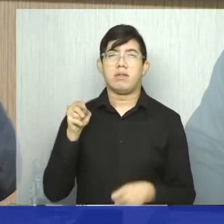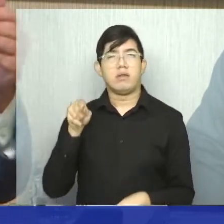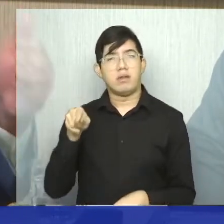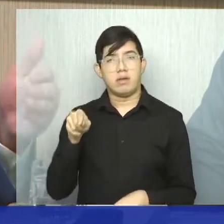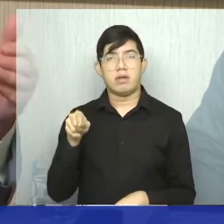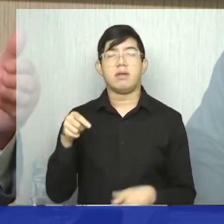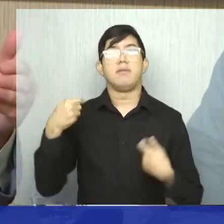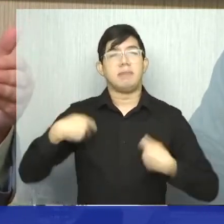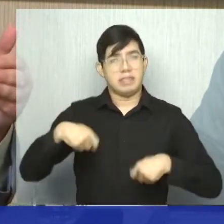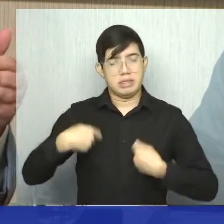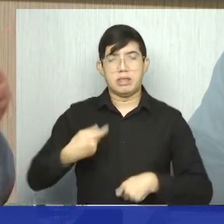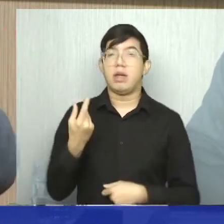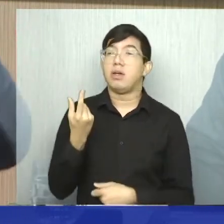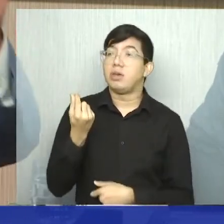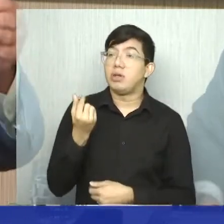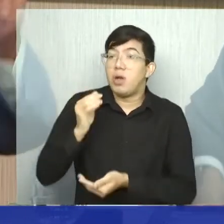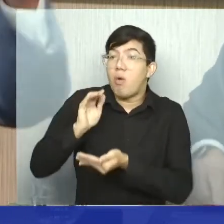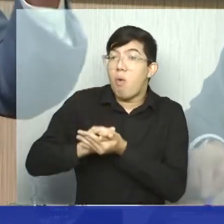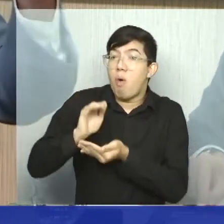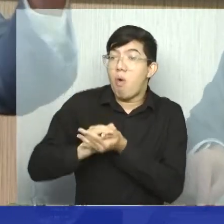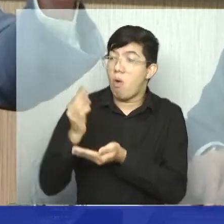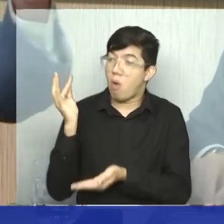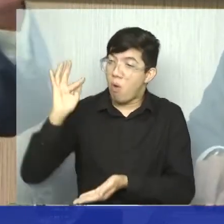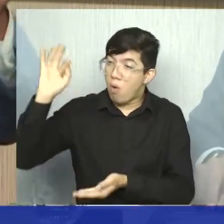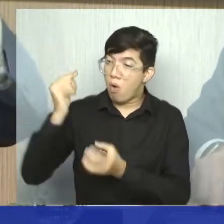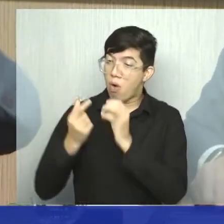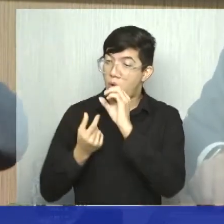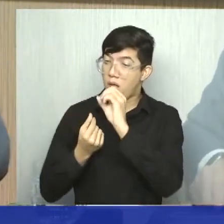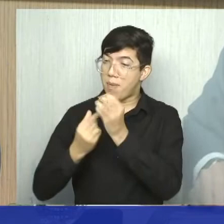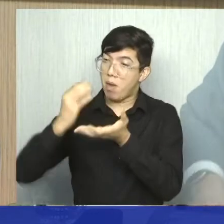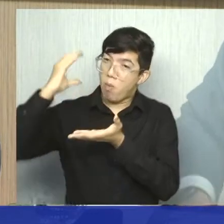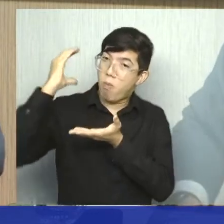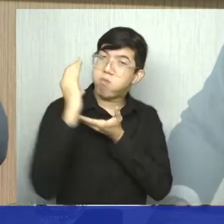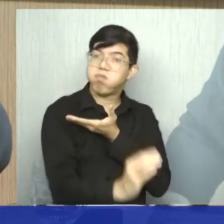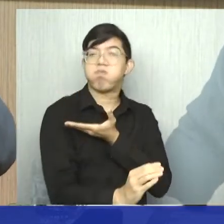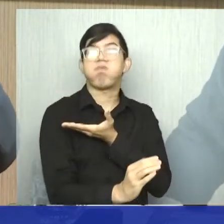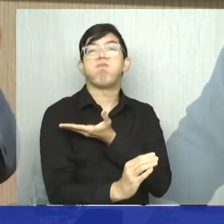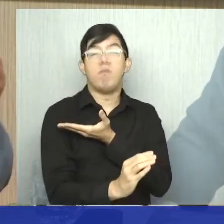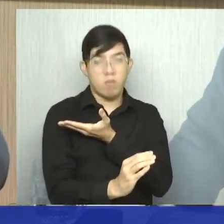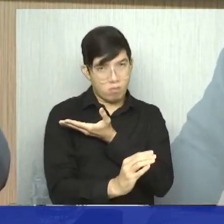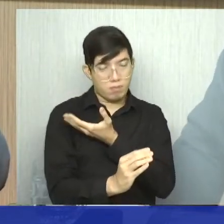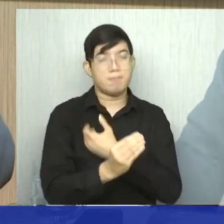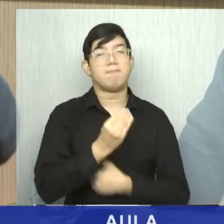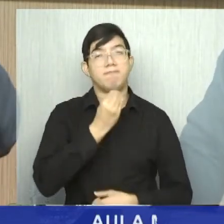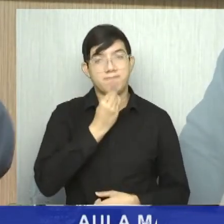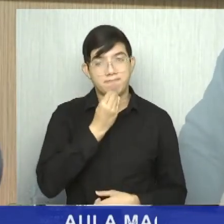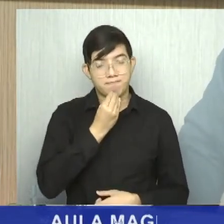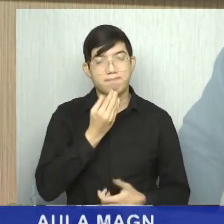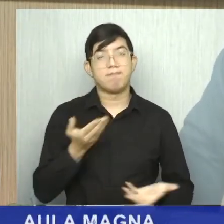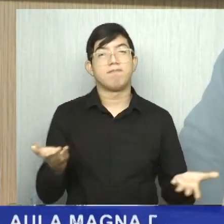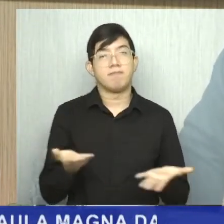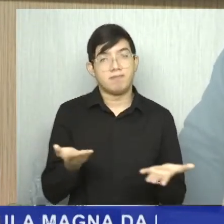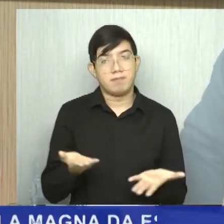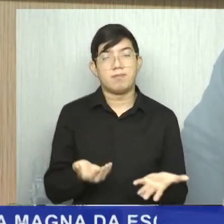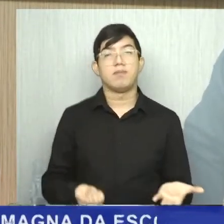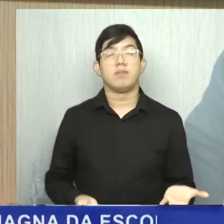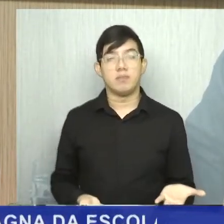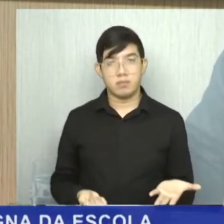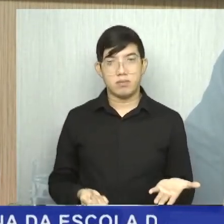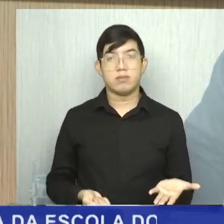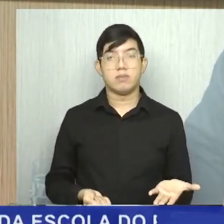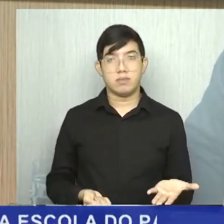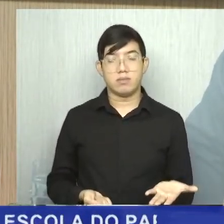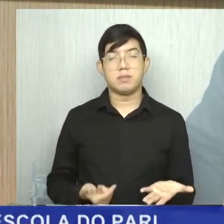aumentar a receita. Nem que seja para depois você ir reduzindo. Mas, nesse instante, não faz sentido. E esse é o rumo da